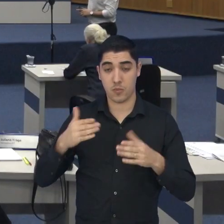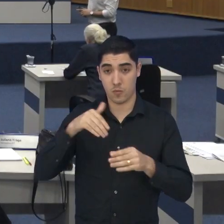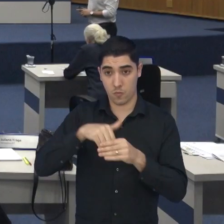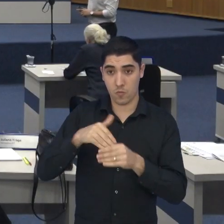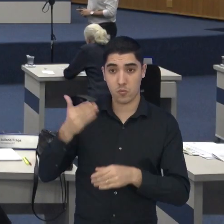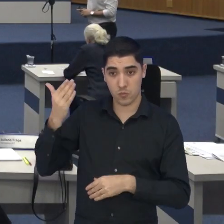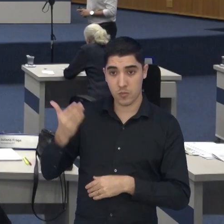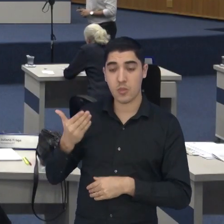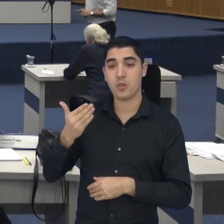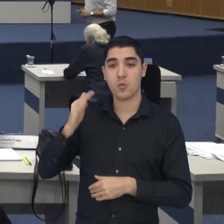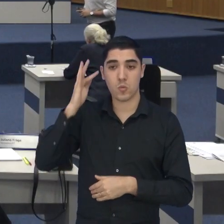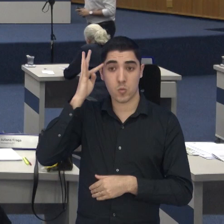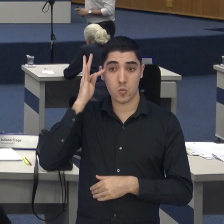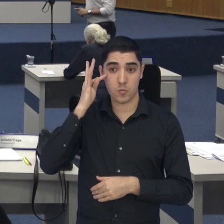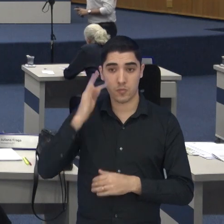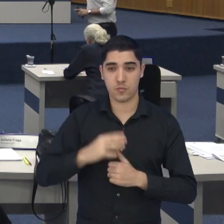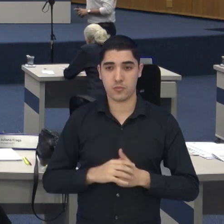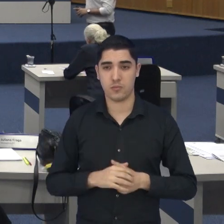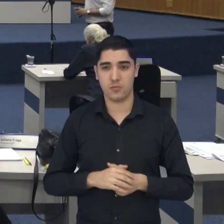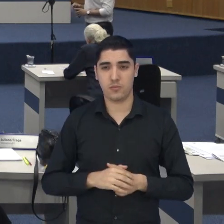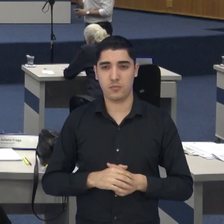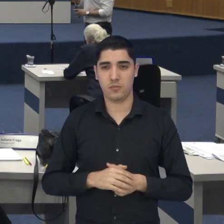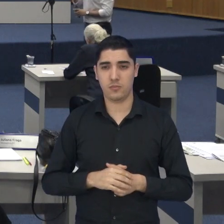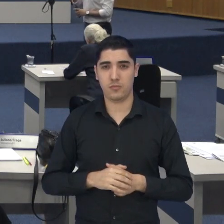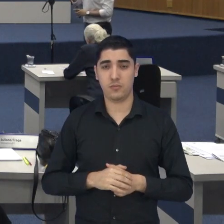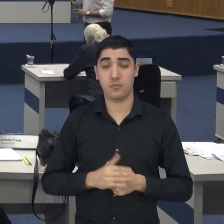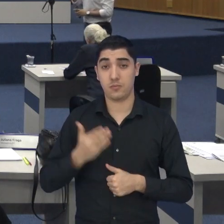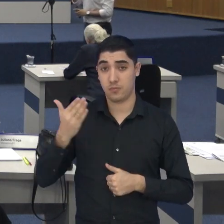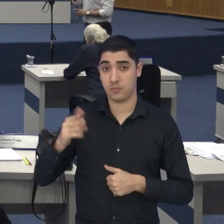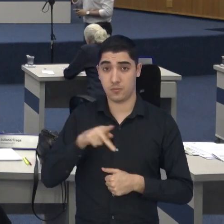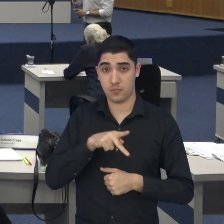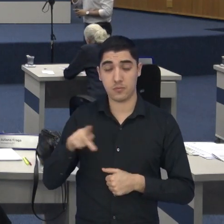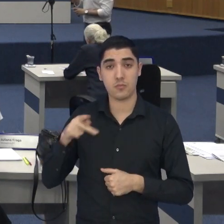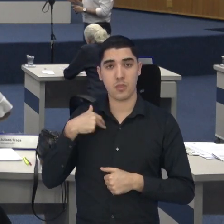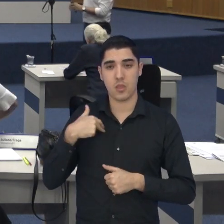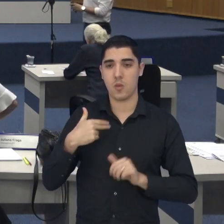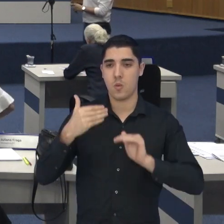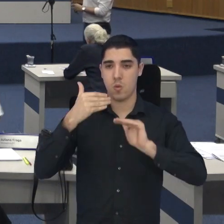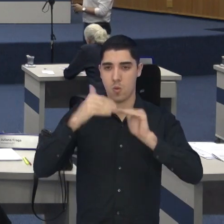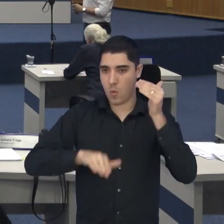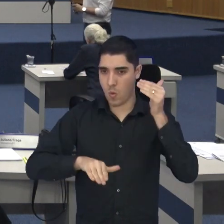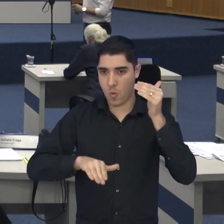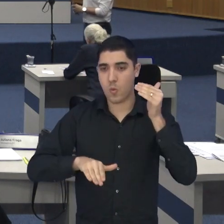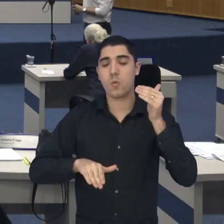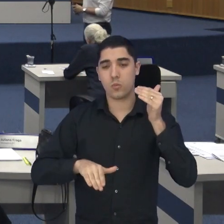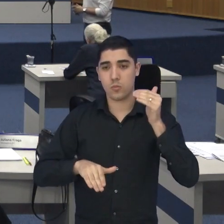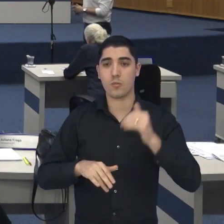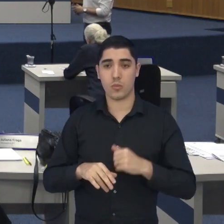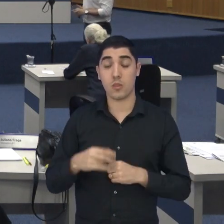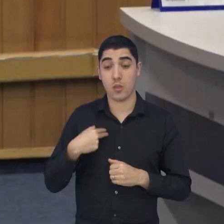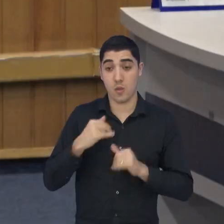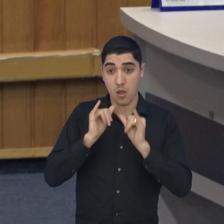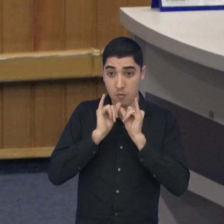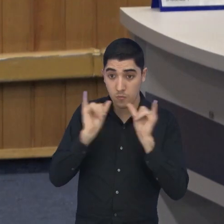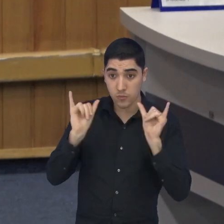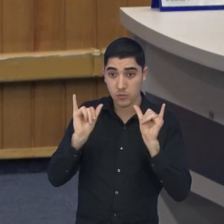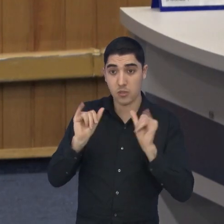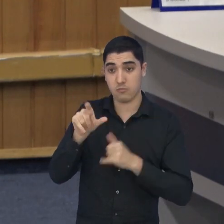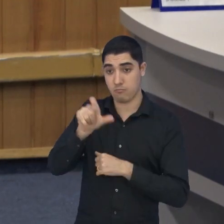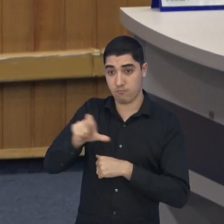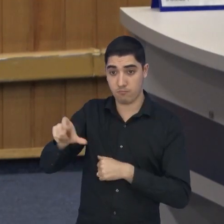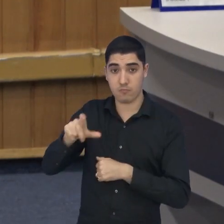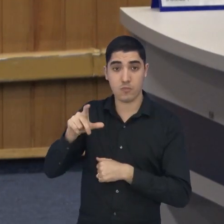Tomás Henrique. Presidente, caminhar voto contrário, refazer o alerta aos